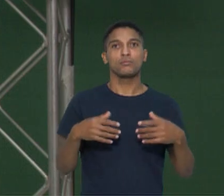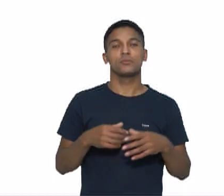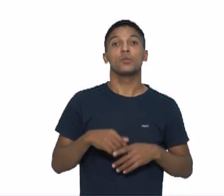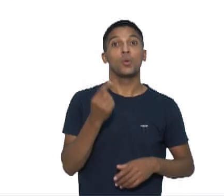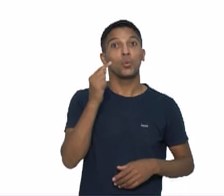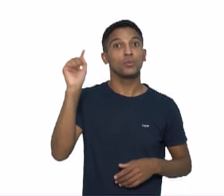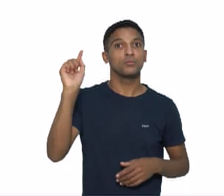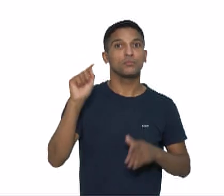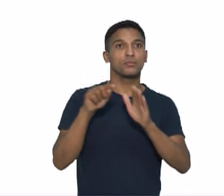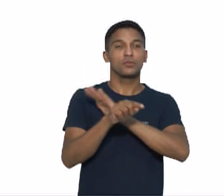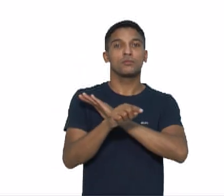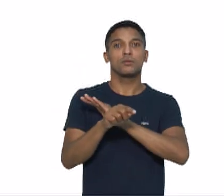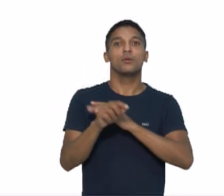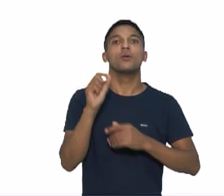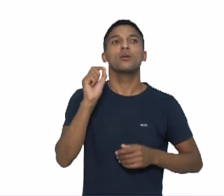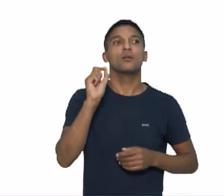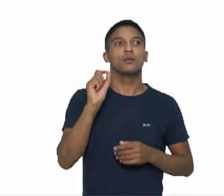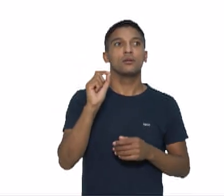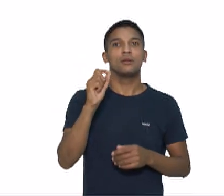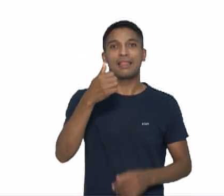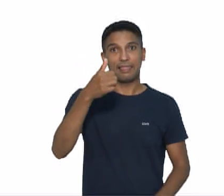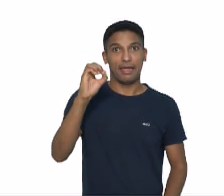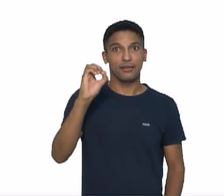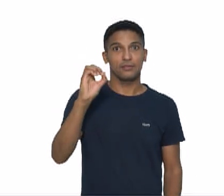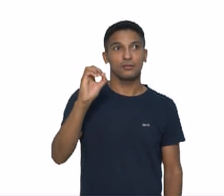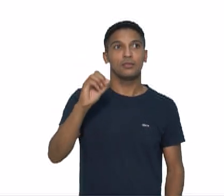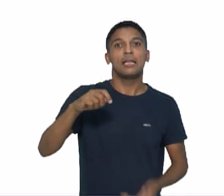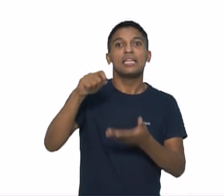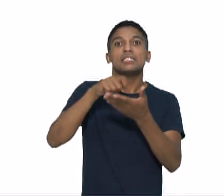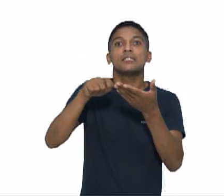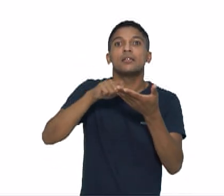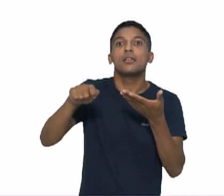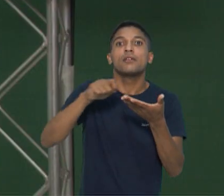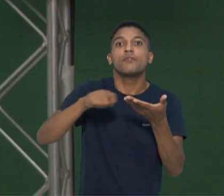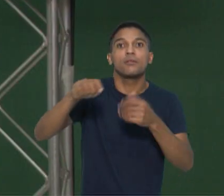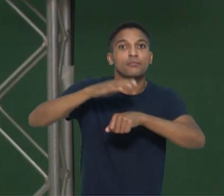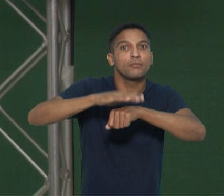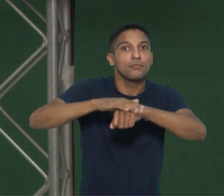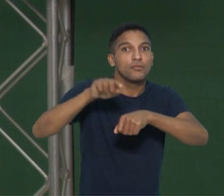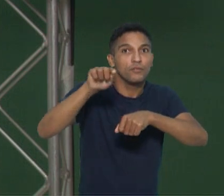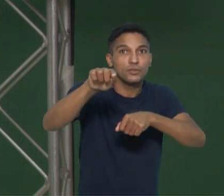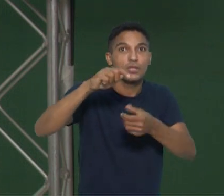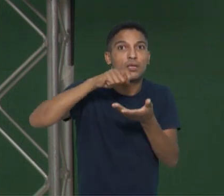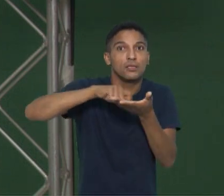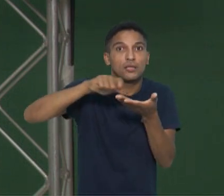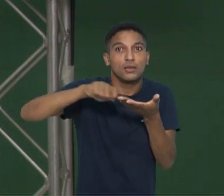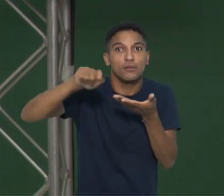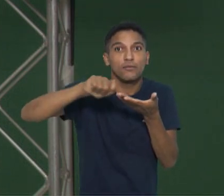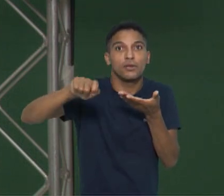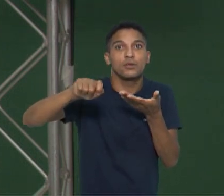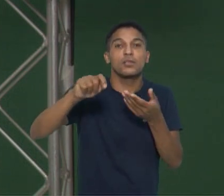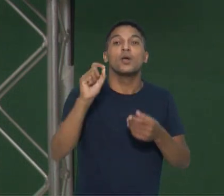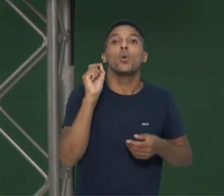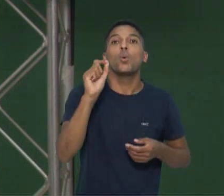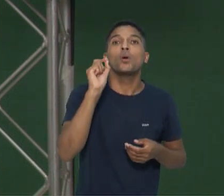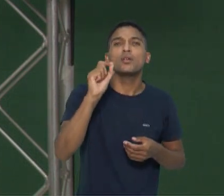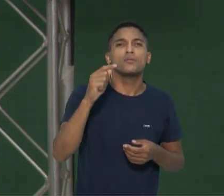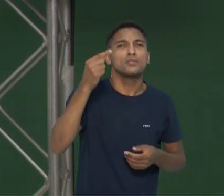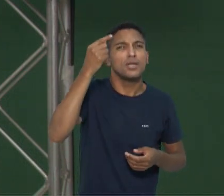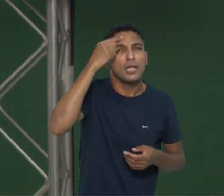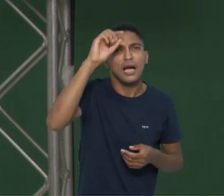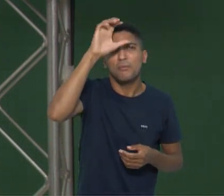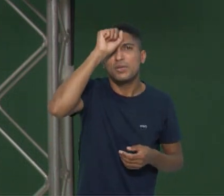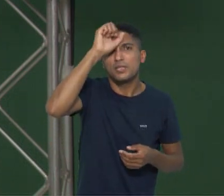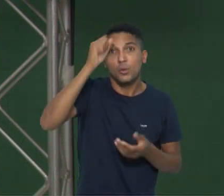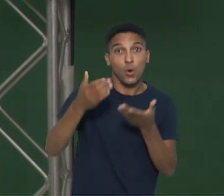assim: escreva o que você aprendeu de interessante na aula de hoje. Então, olha lá. Pensa, né, em tudo que a